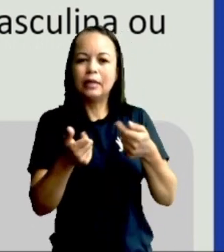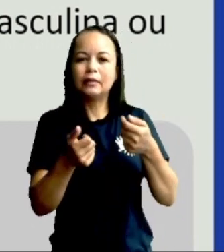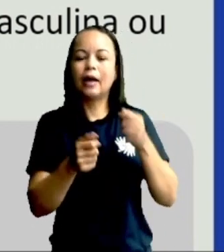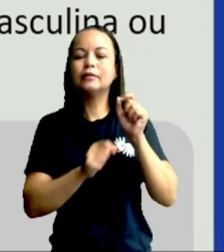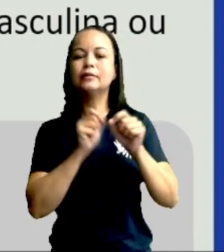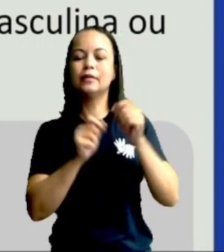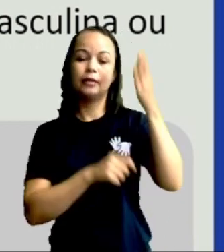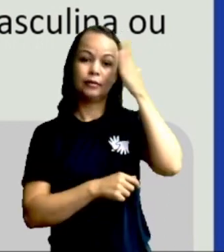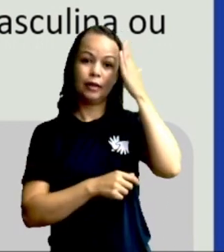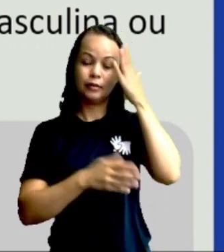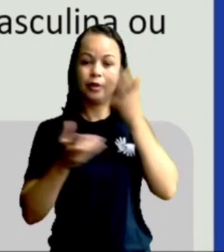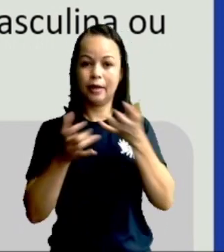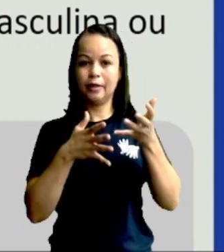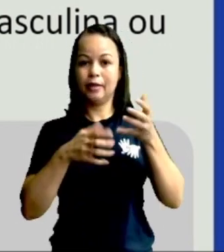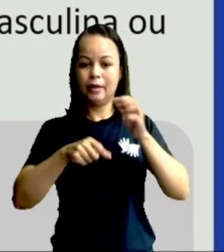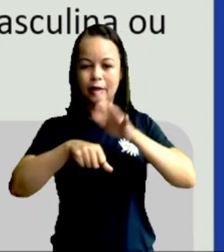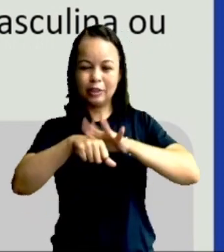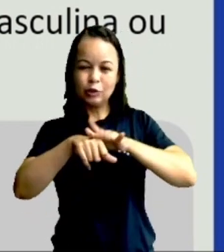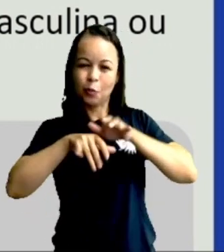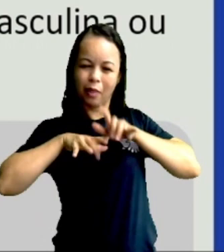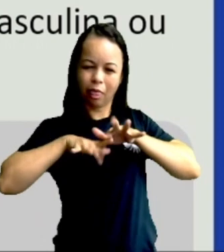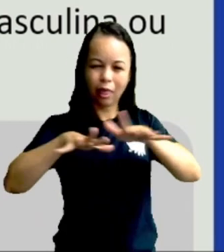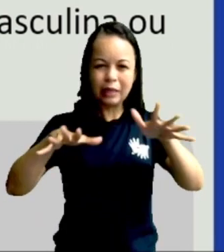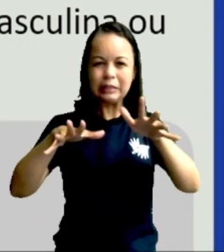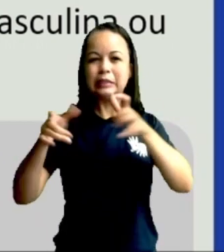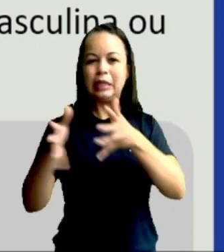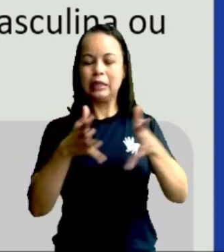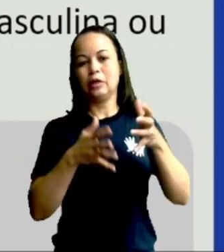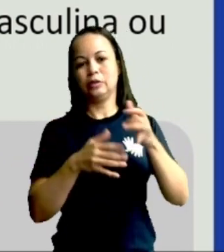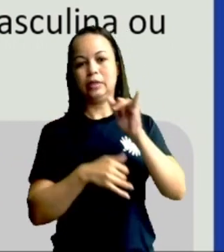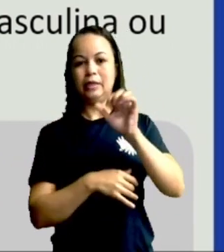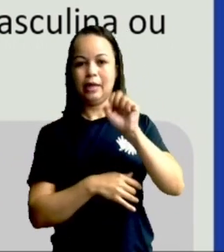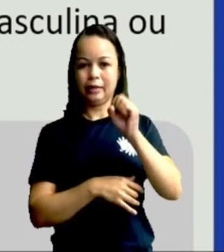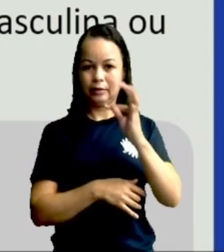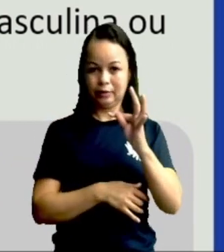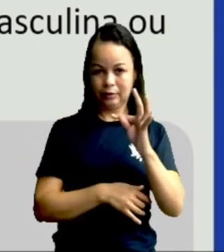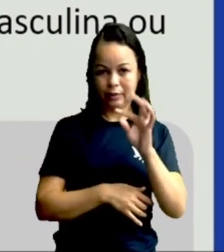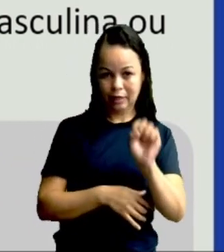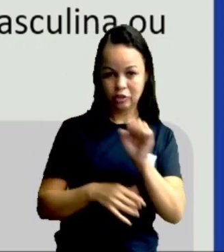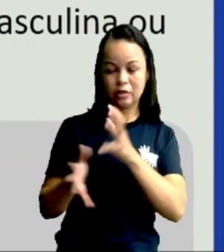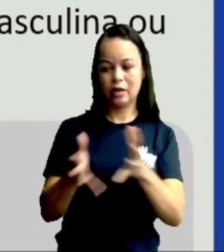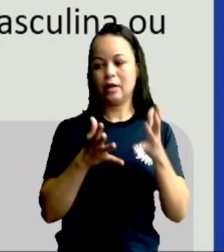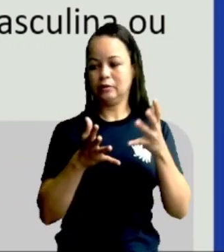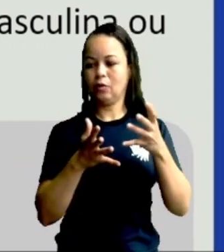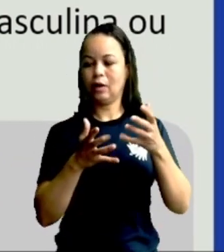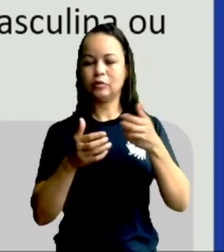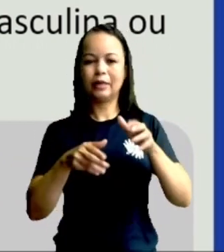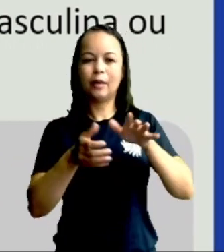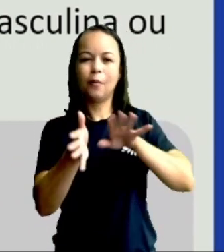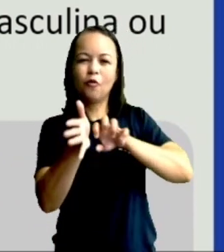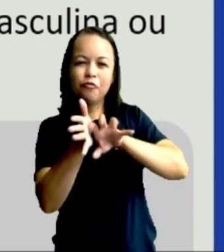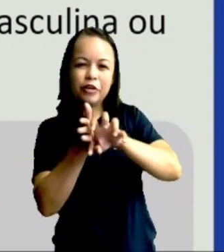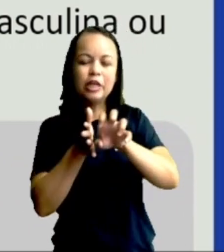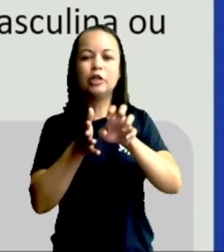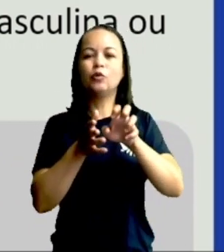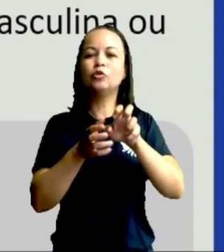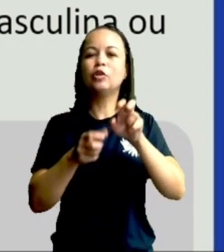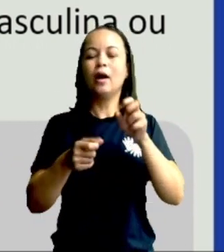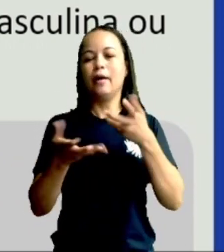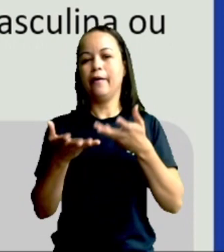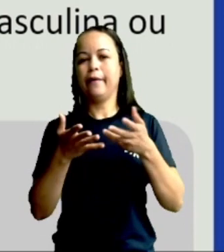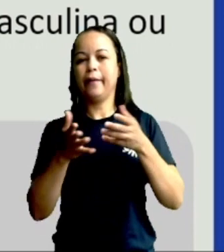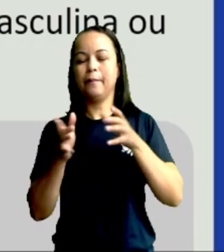que as infecções sexualmente transmissíveis, ou IST ou ISTs, são causadas por vírus, bactérias ou